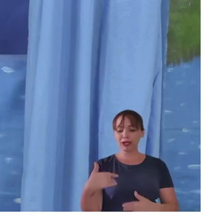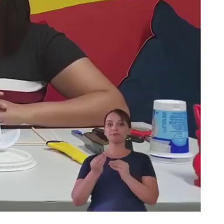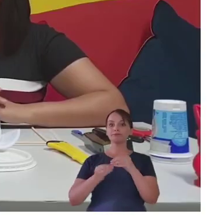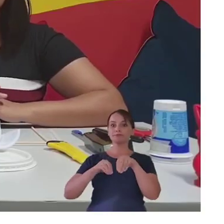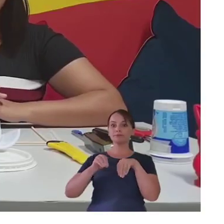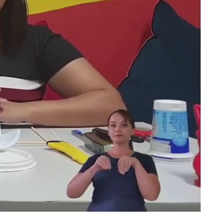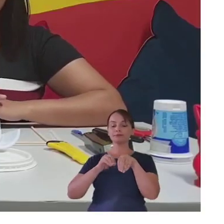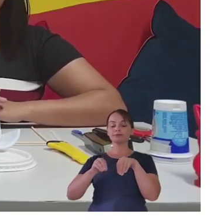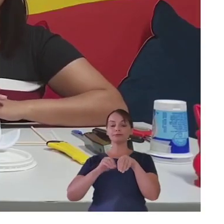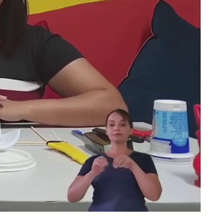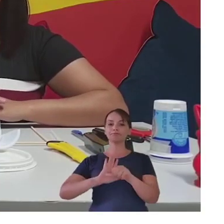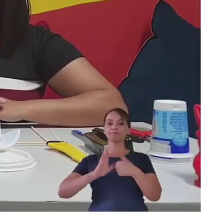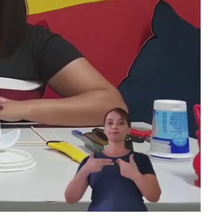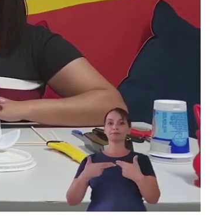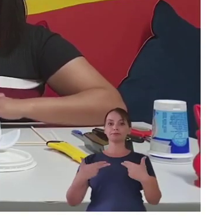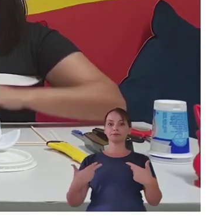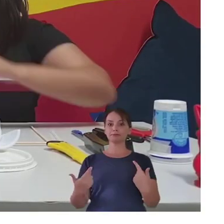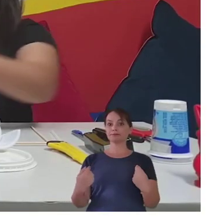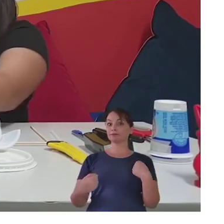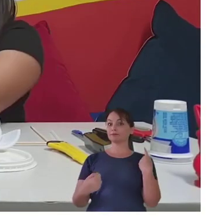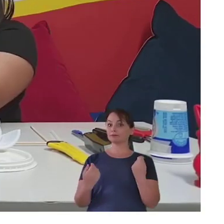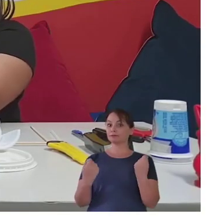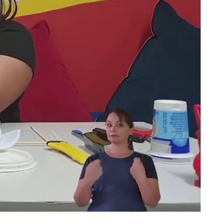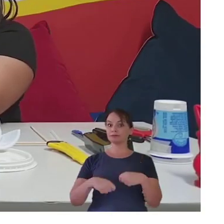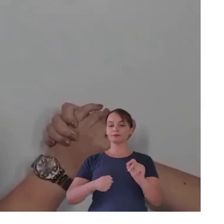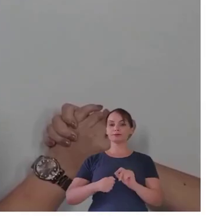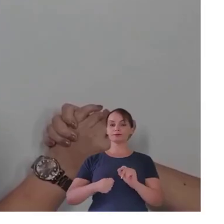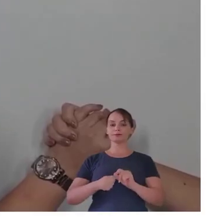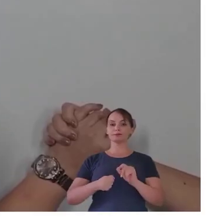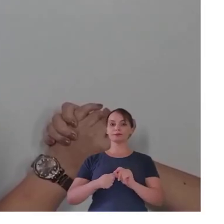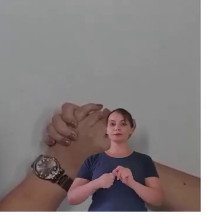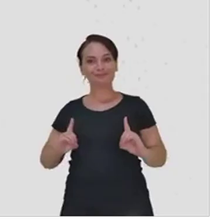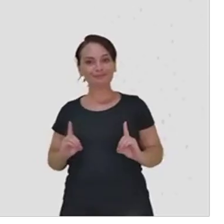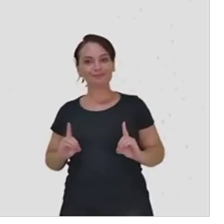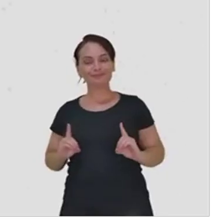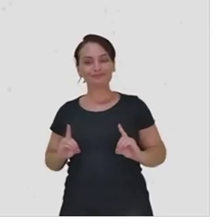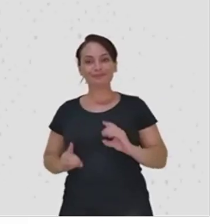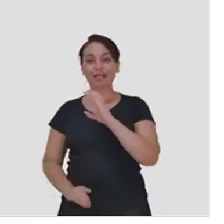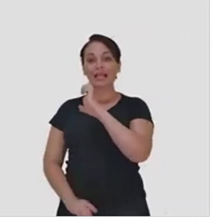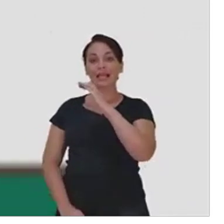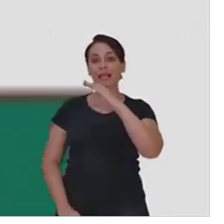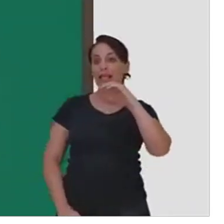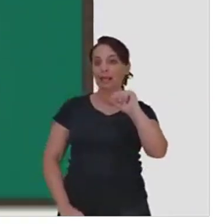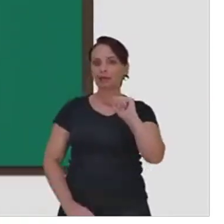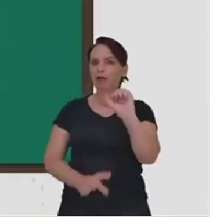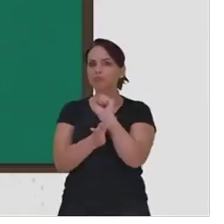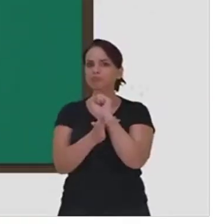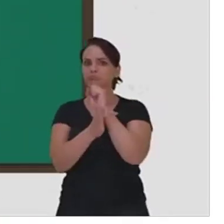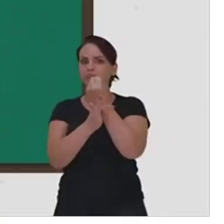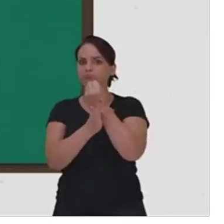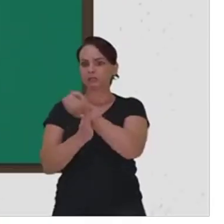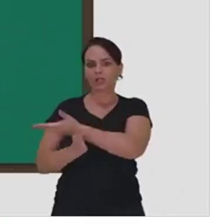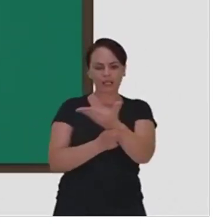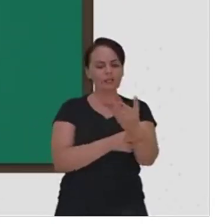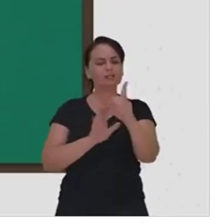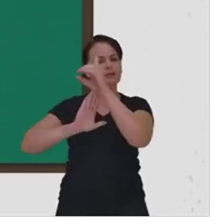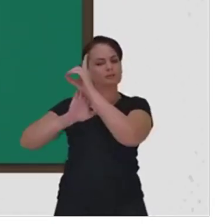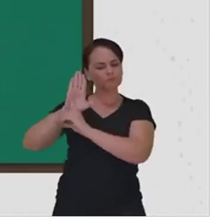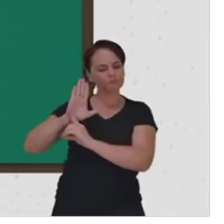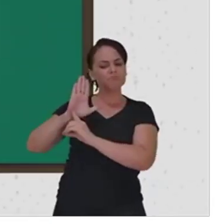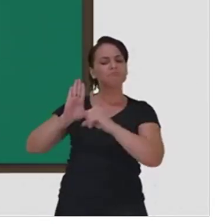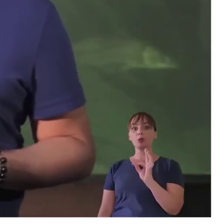das aulas. Foi uma parceria muito bem-vinda, já que, como nós sabemos, ninguém faz nada sozinho. E essa